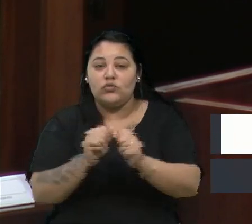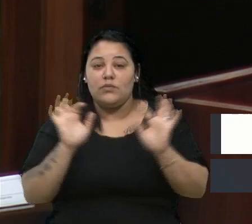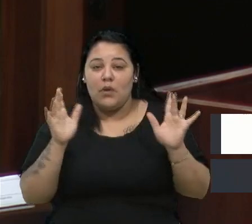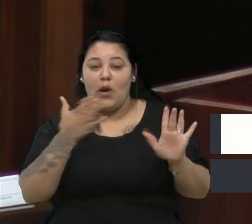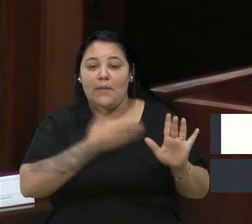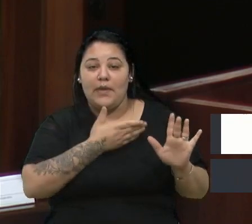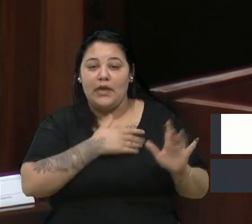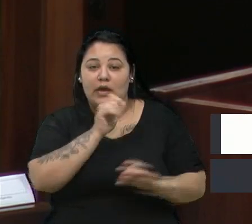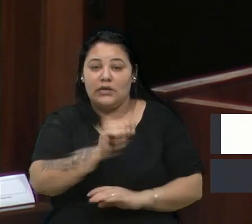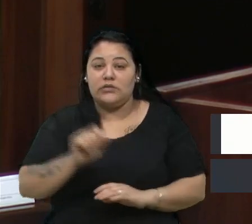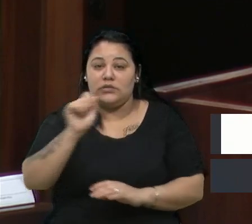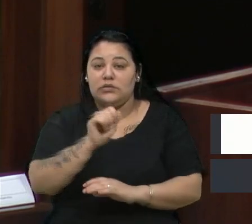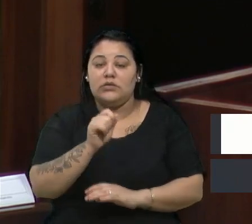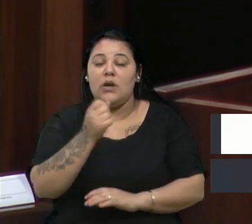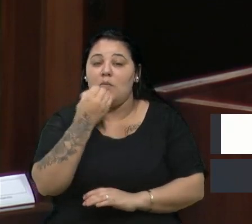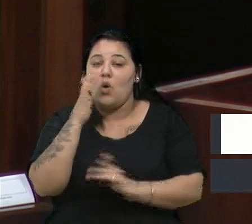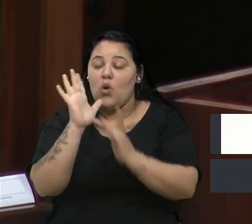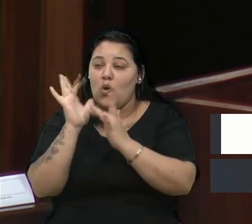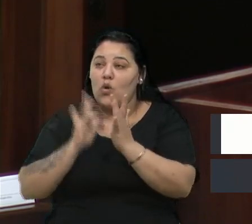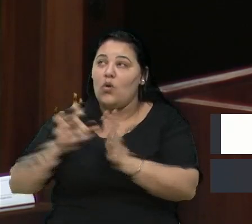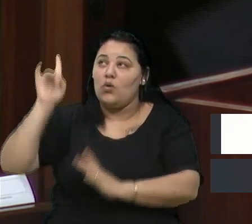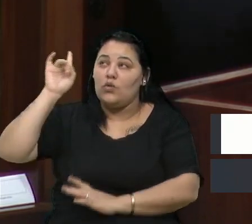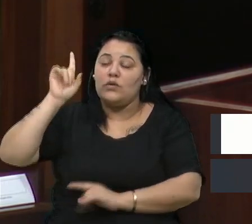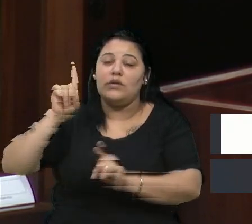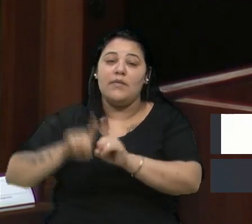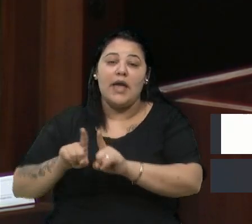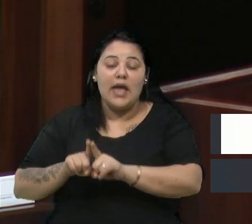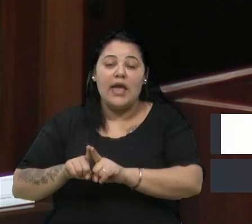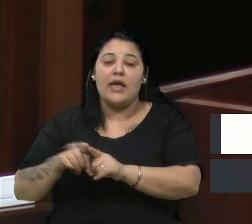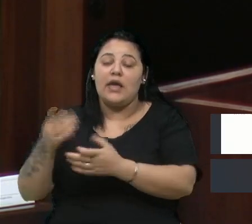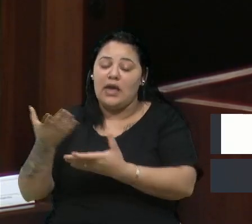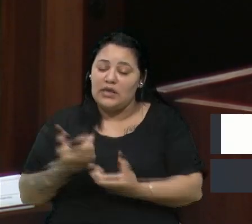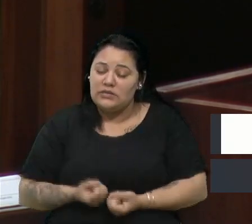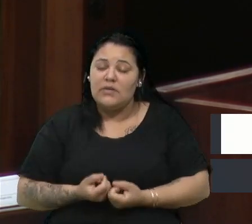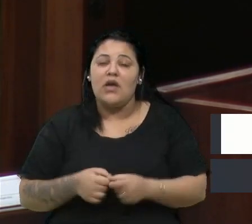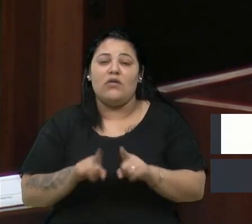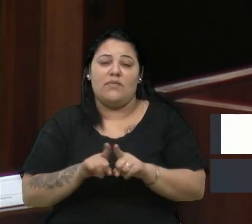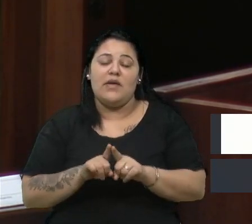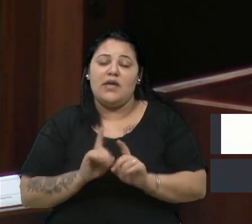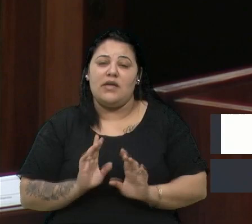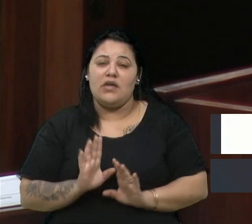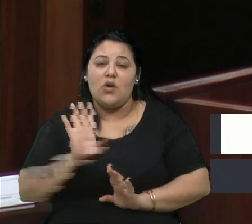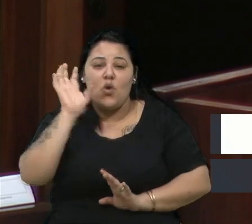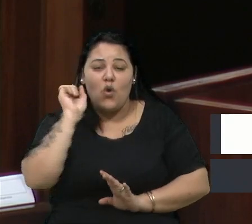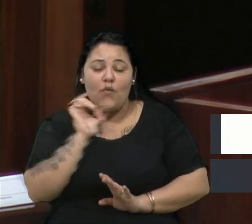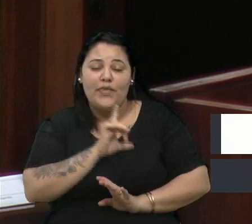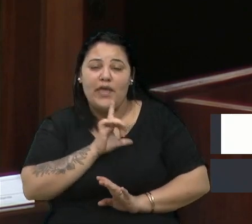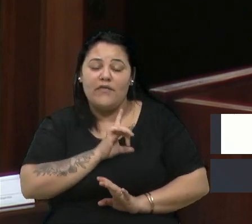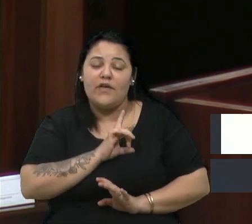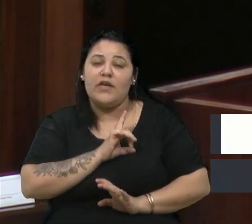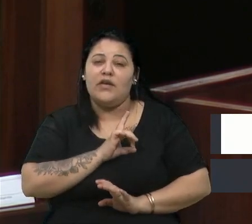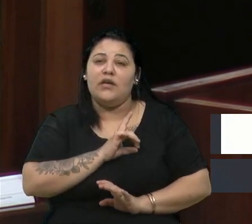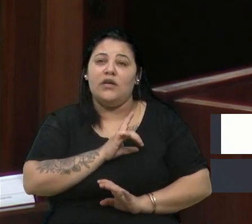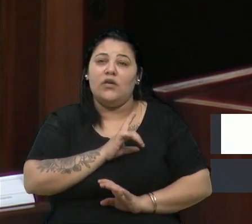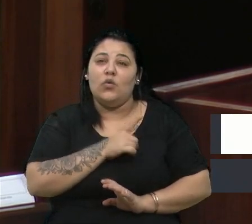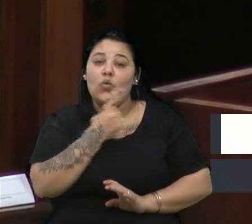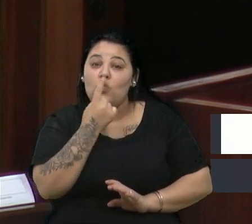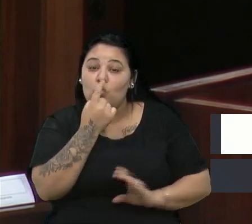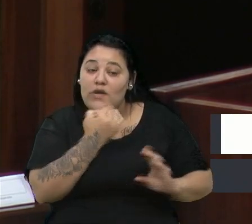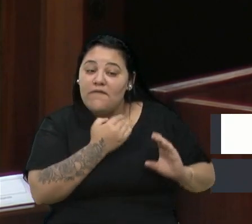da Associação Jesus Bom Senhor, nos recebeu e houve, vereador Lucas, um encaminhamento,